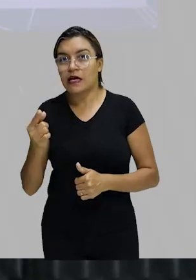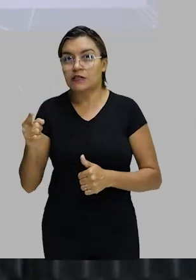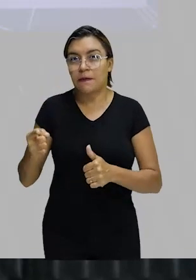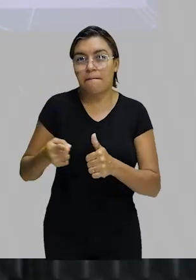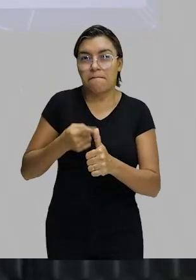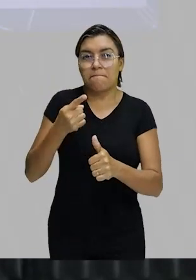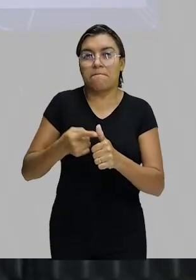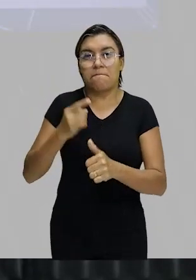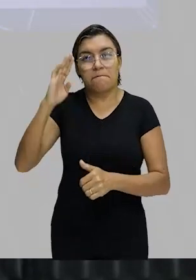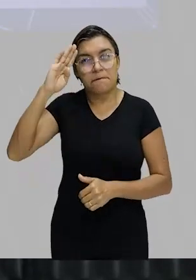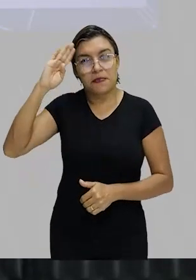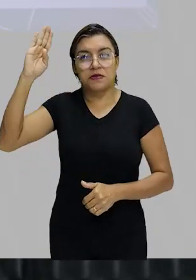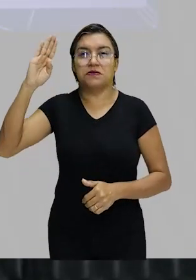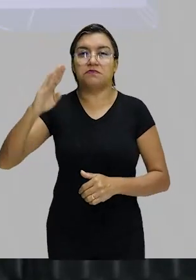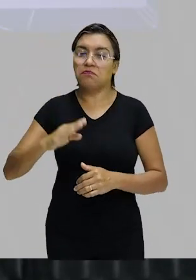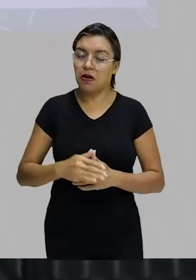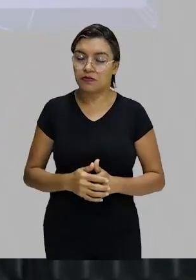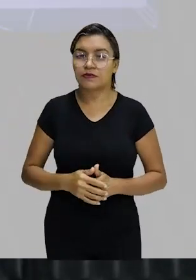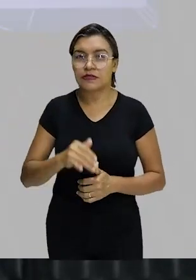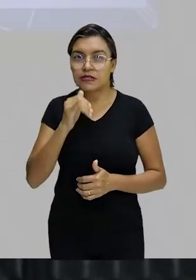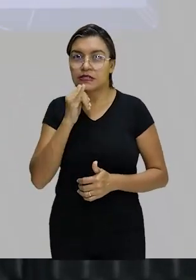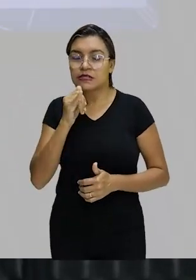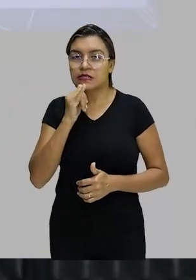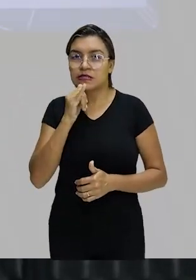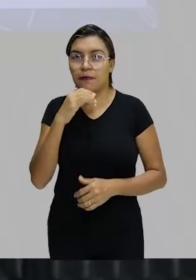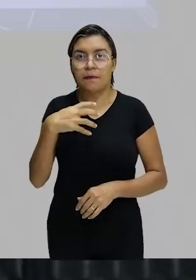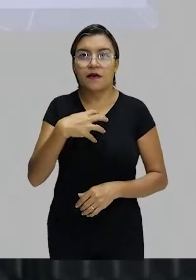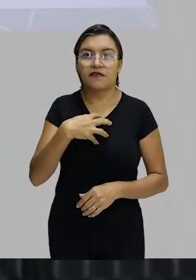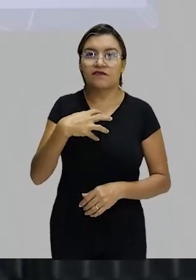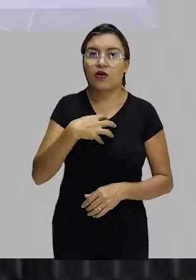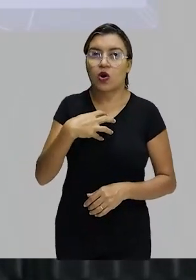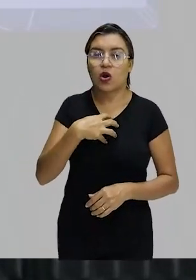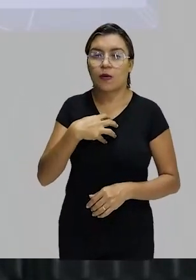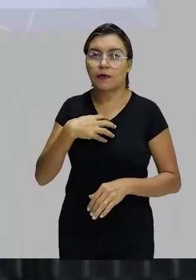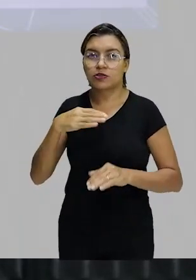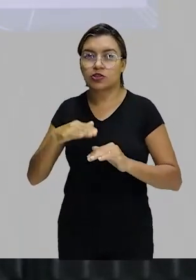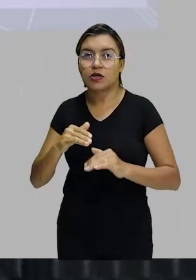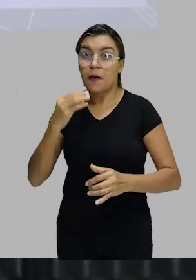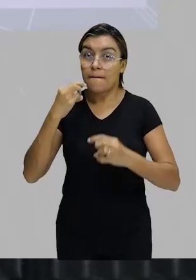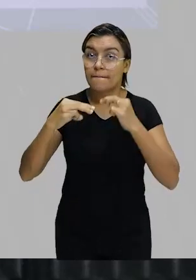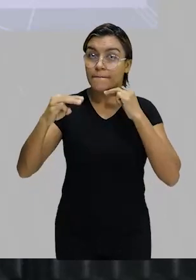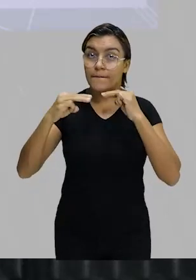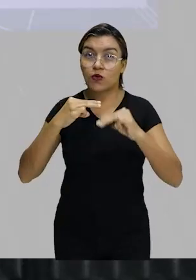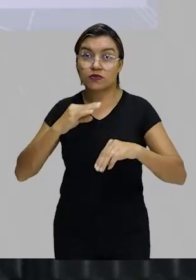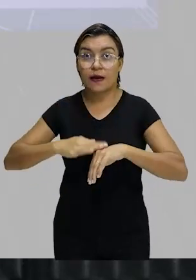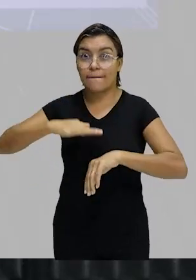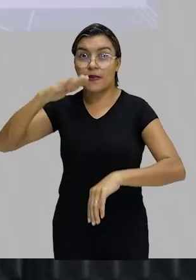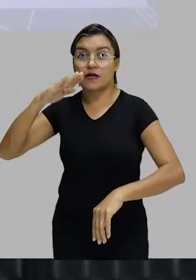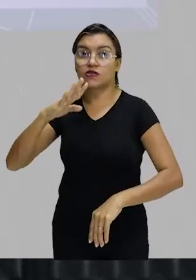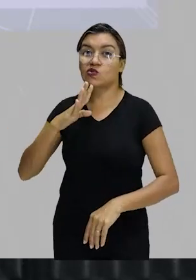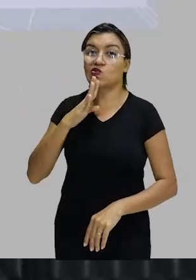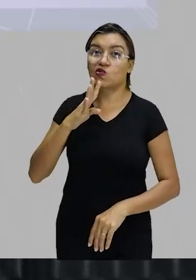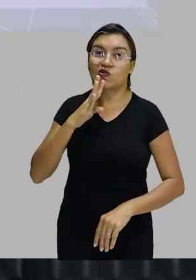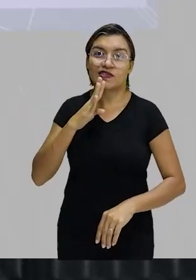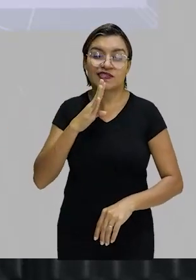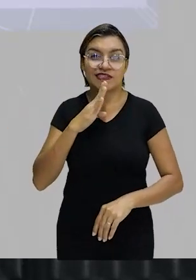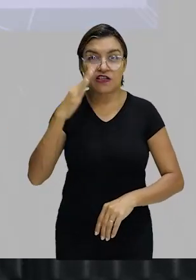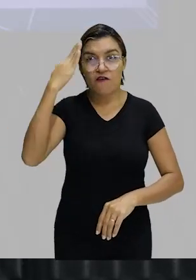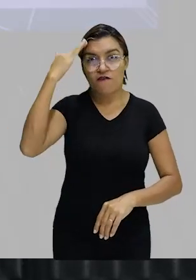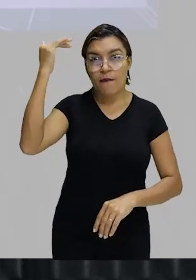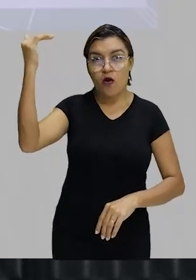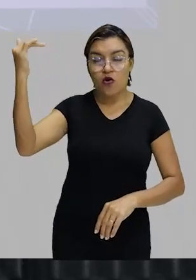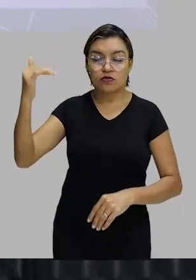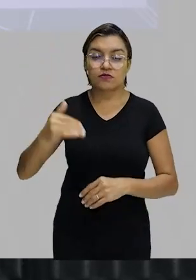listas, né, do Billboard, que é uma forma de você ranquear as músicas mais conhecidas. The most widely